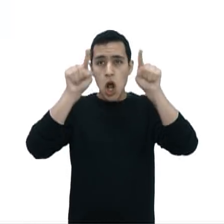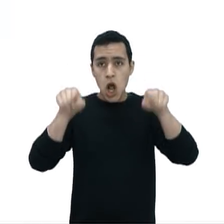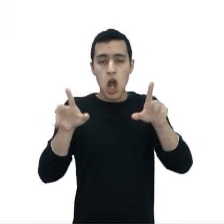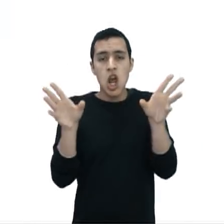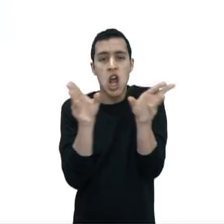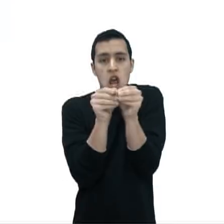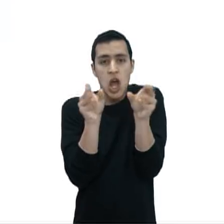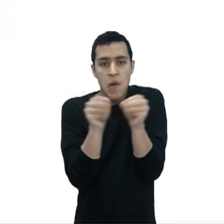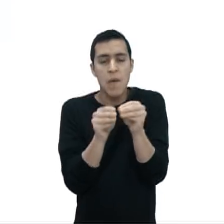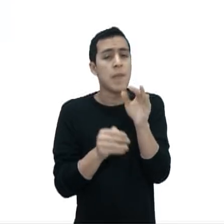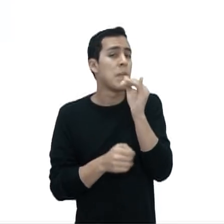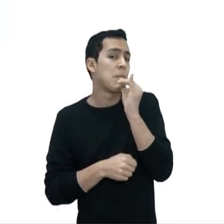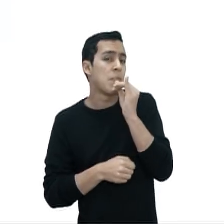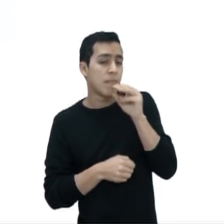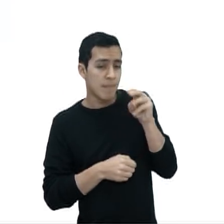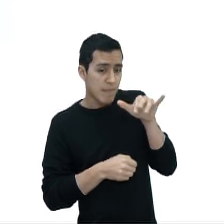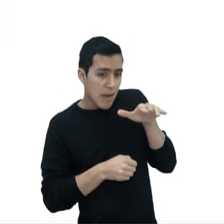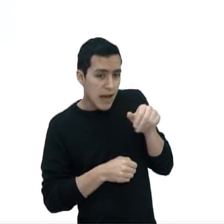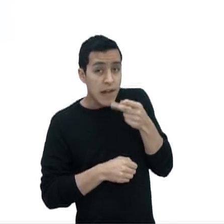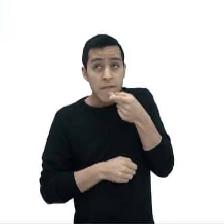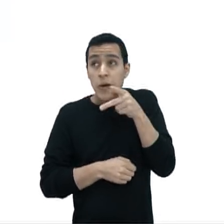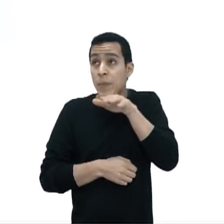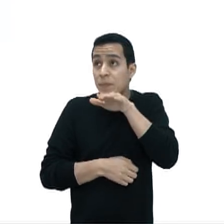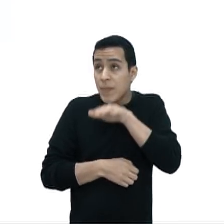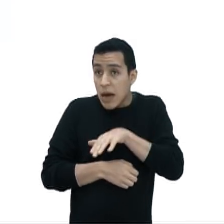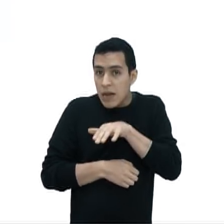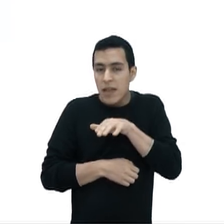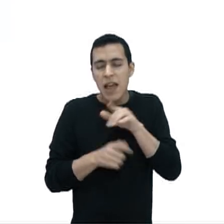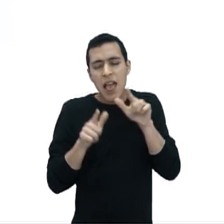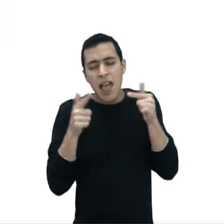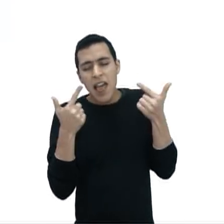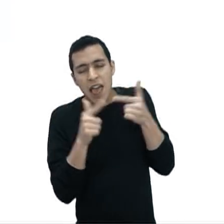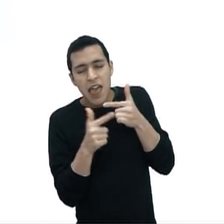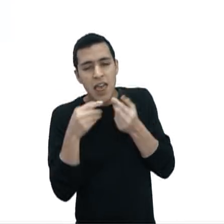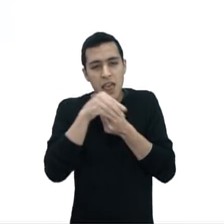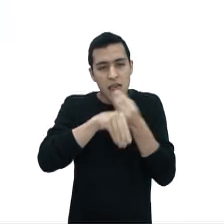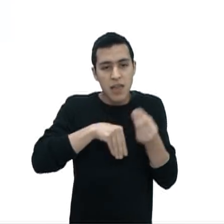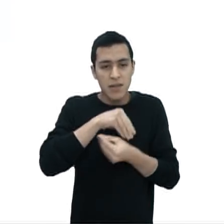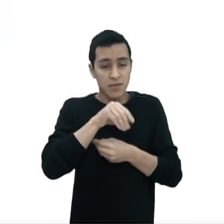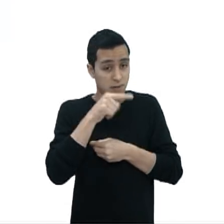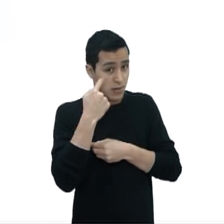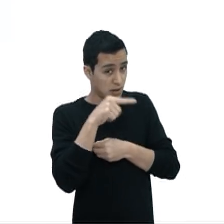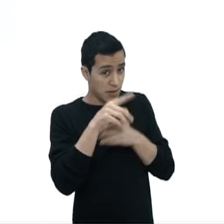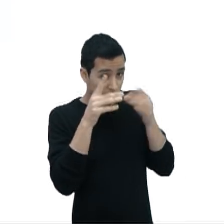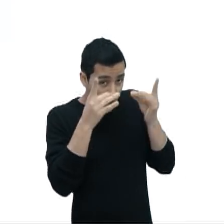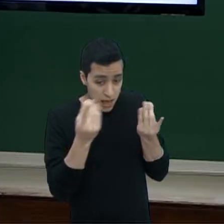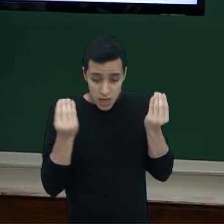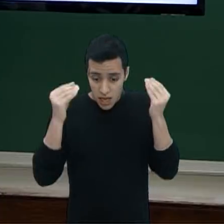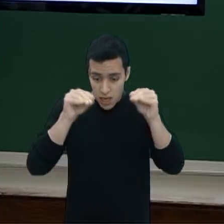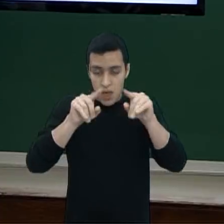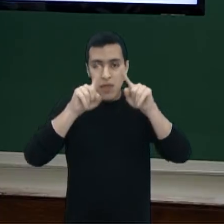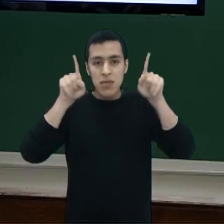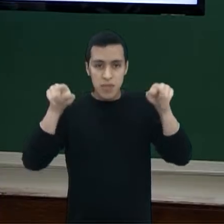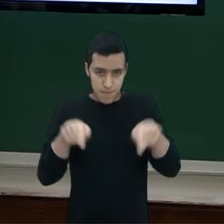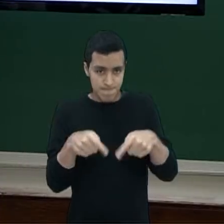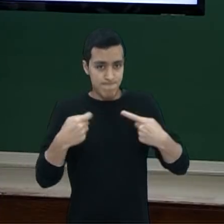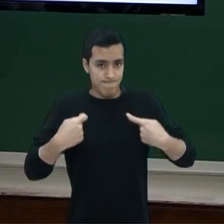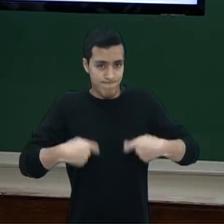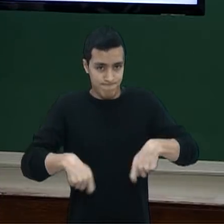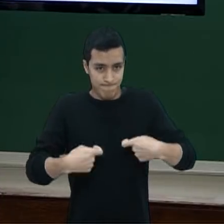rubricas. Exemplo, Maria falando baixo, entre risos, né? Então esse detalhe também, marcação ali